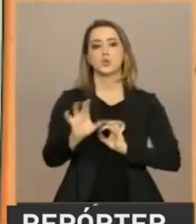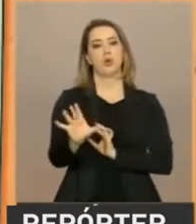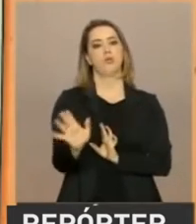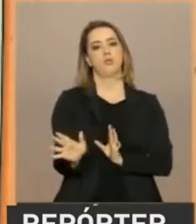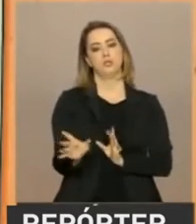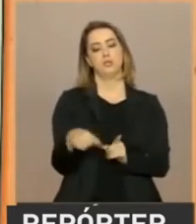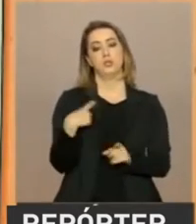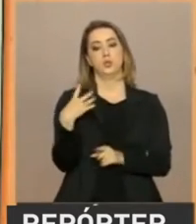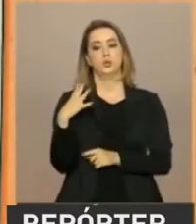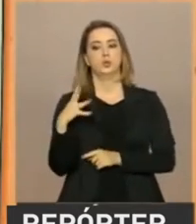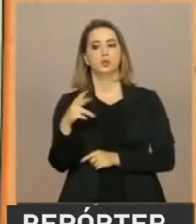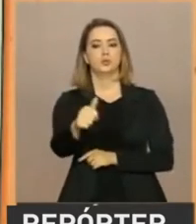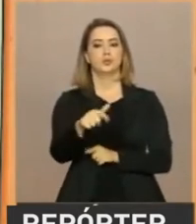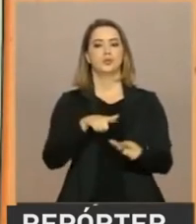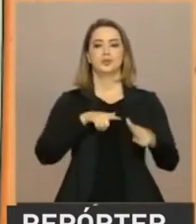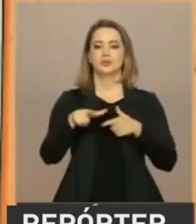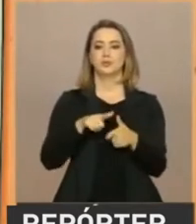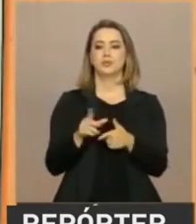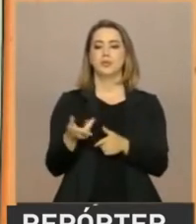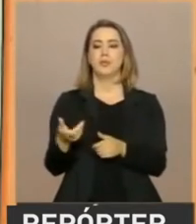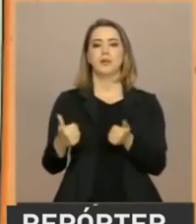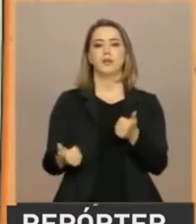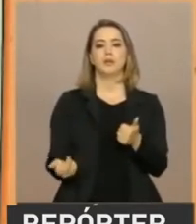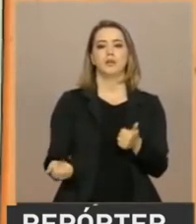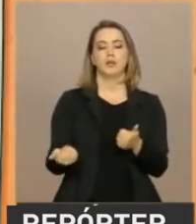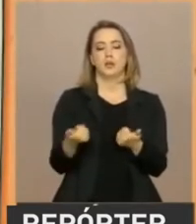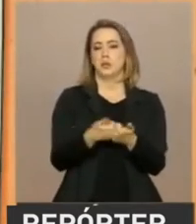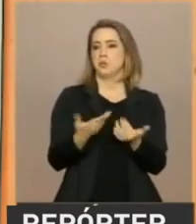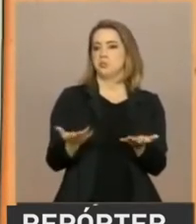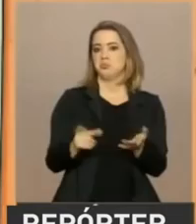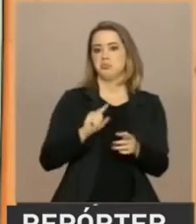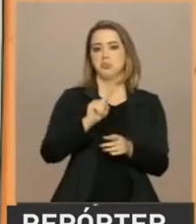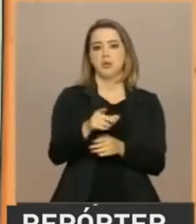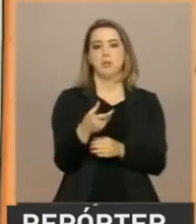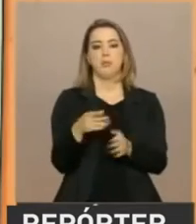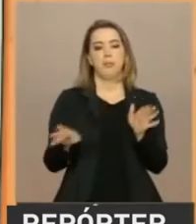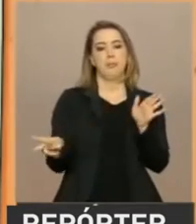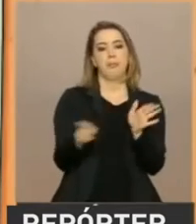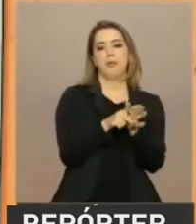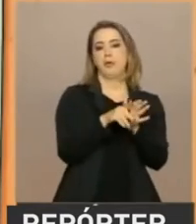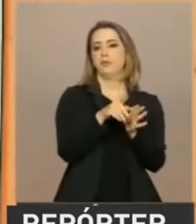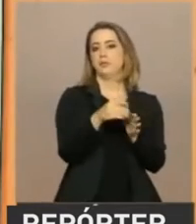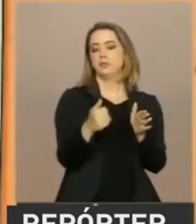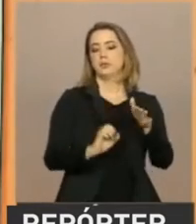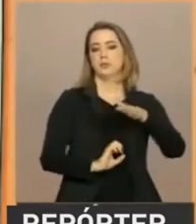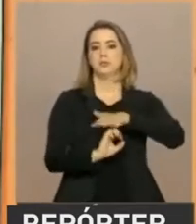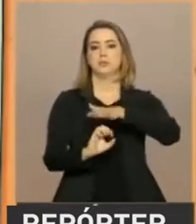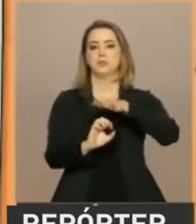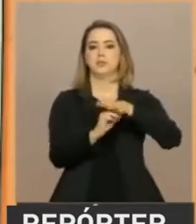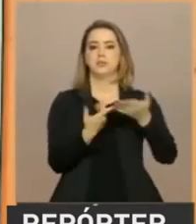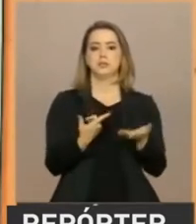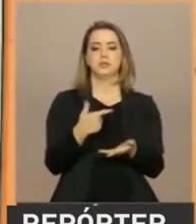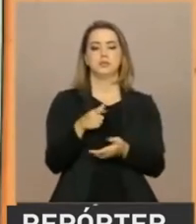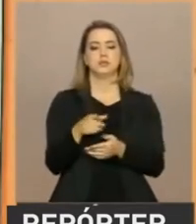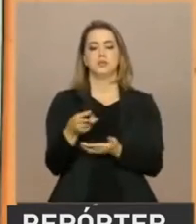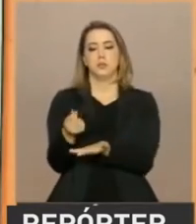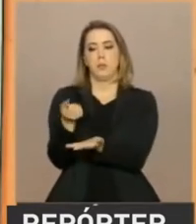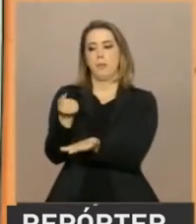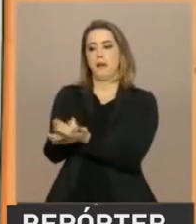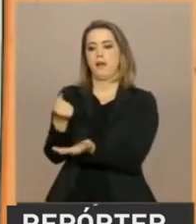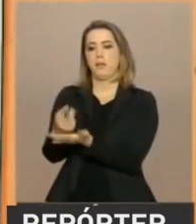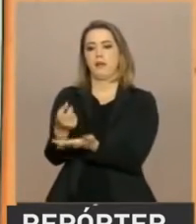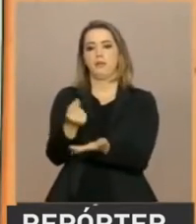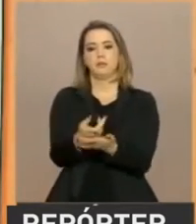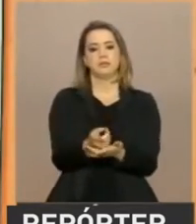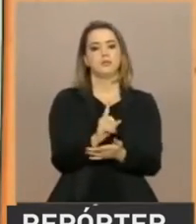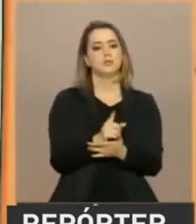que todas essas atividades adicionais são responsabilidade da própria empresa e não irão onerar os órgãos da administração que